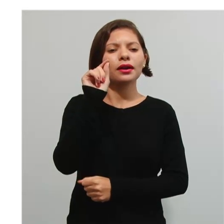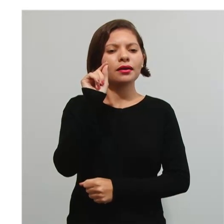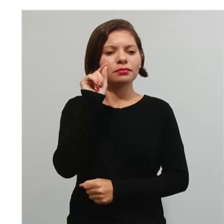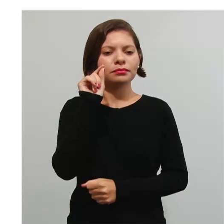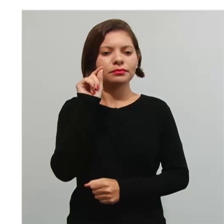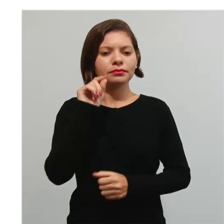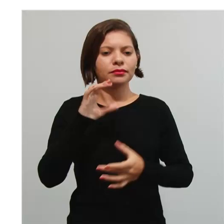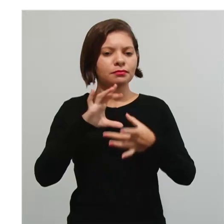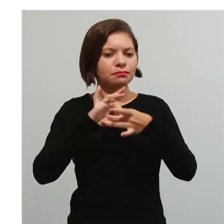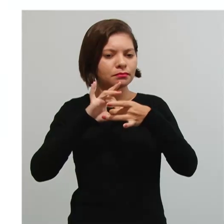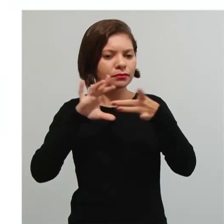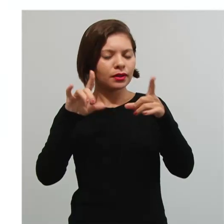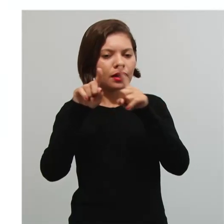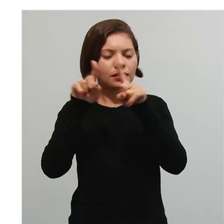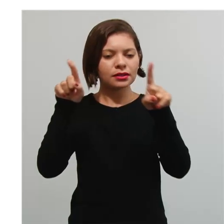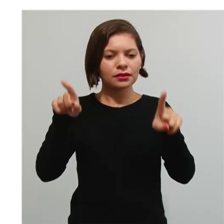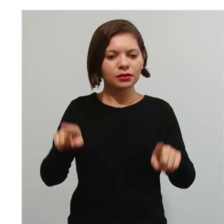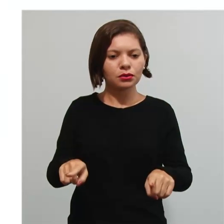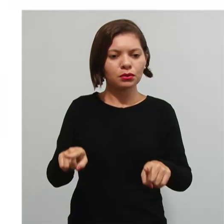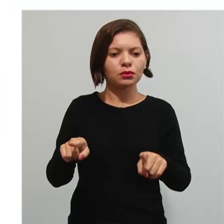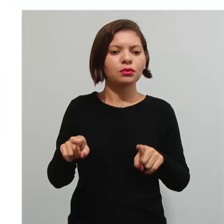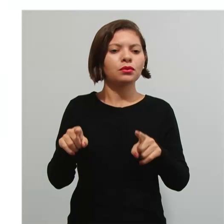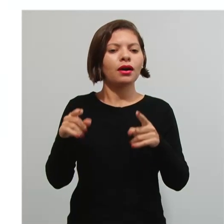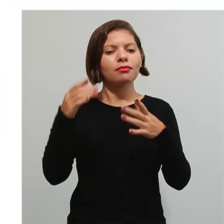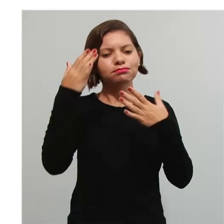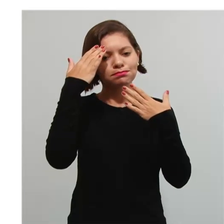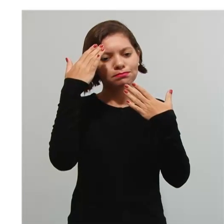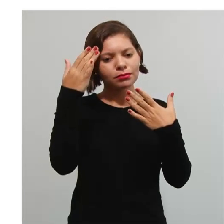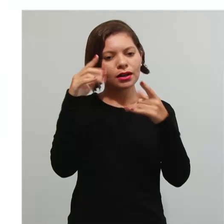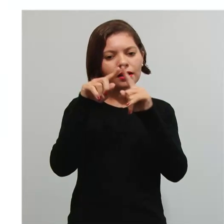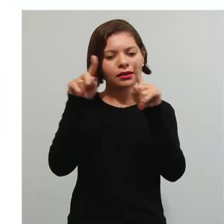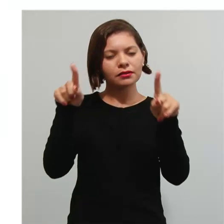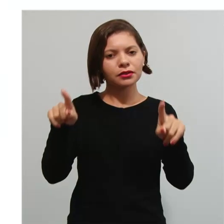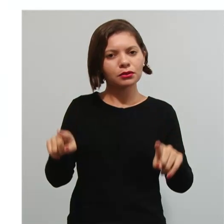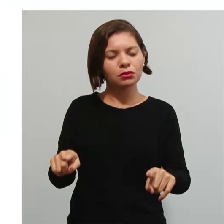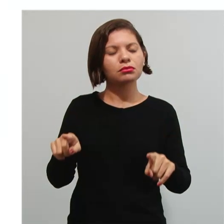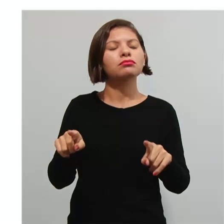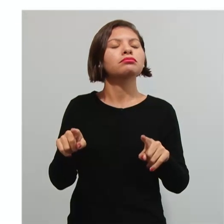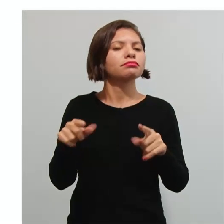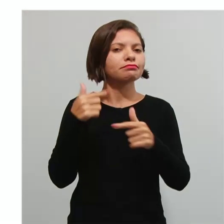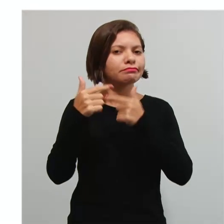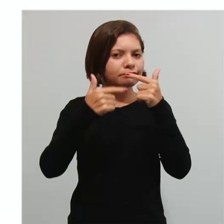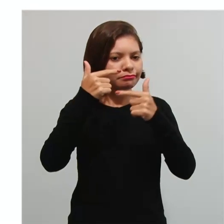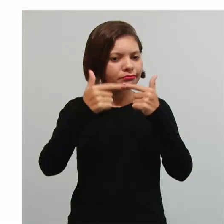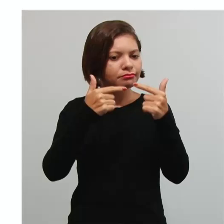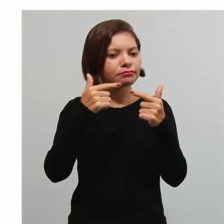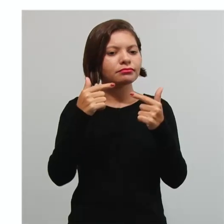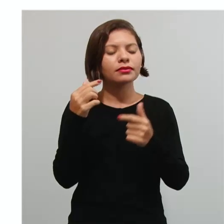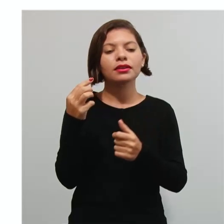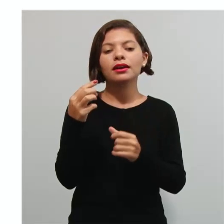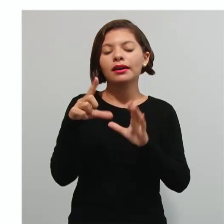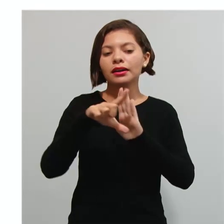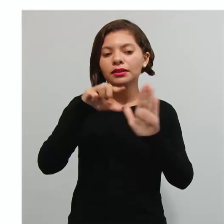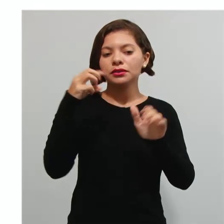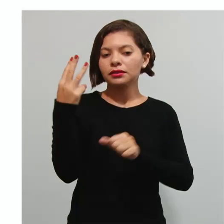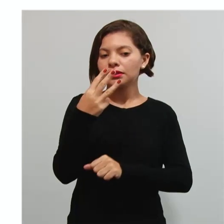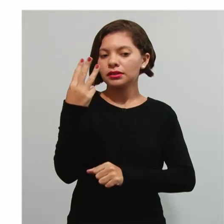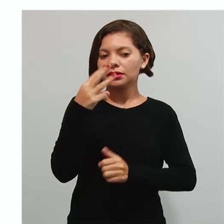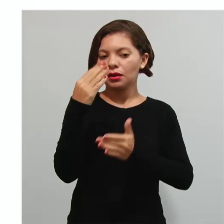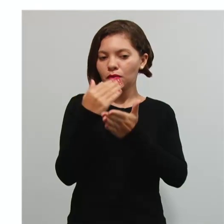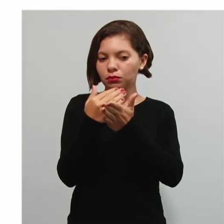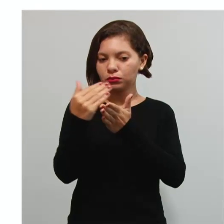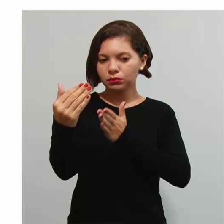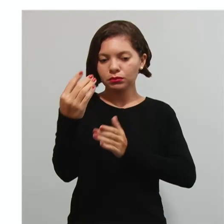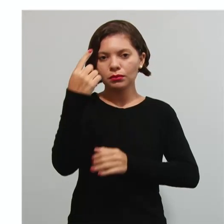dispensar a servidora. Artigo 2º, agradecer a servidora pelo serviço prestado. E o artigo 3º, esta portaria entra em vigor na data da